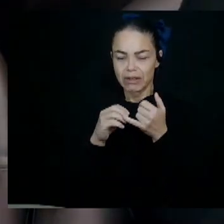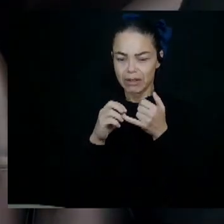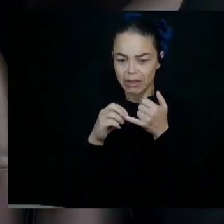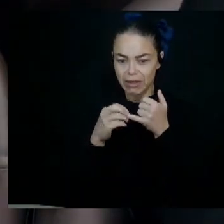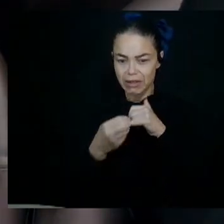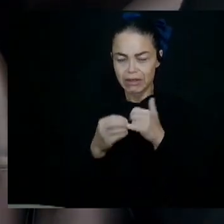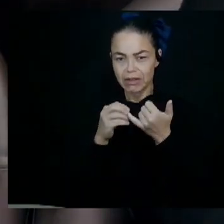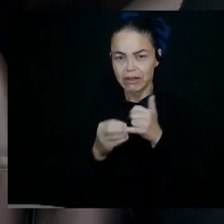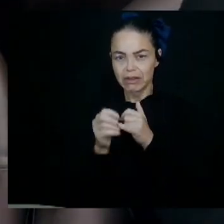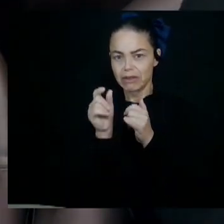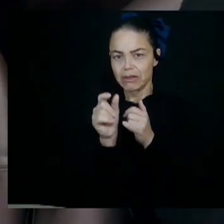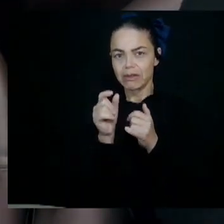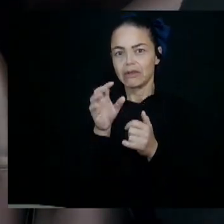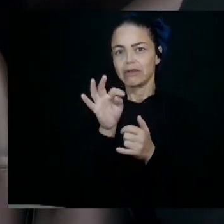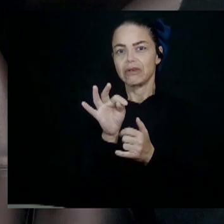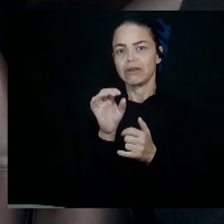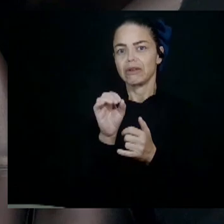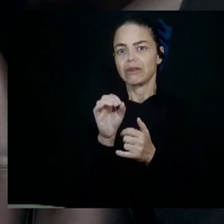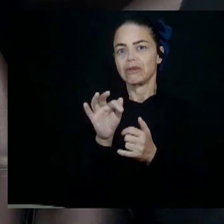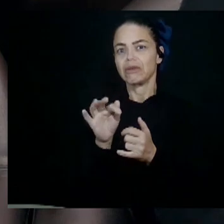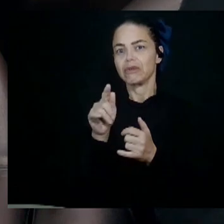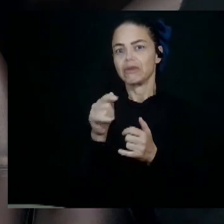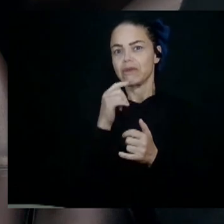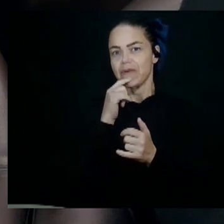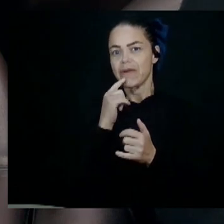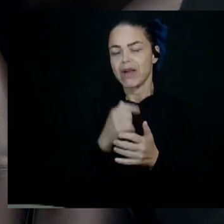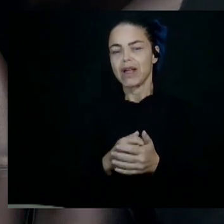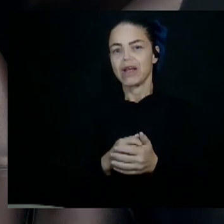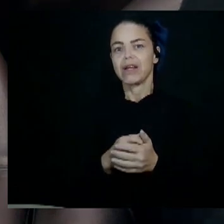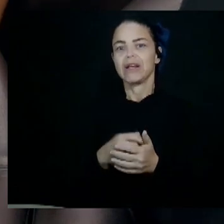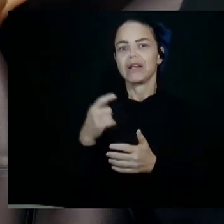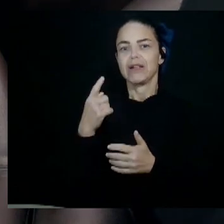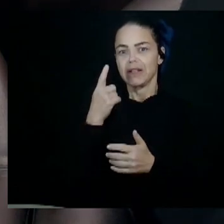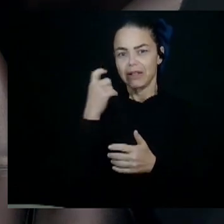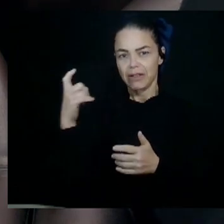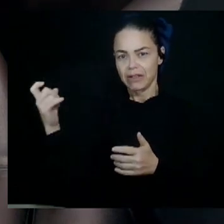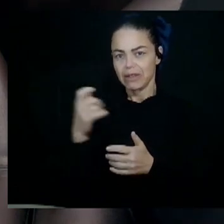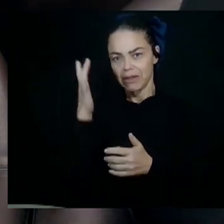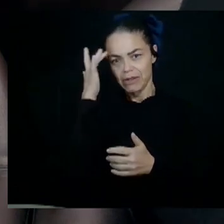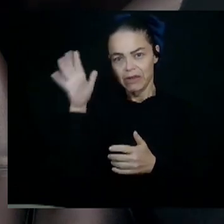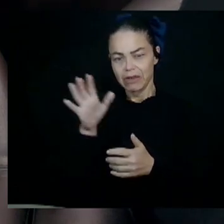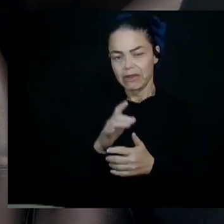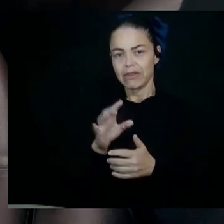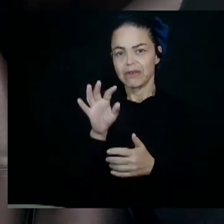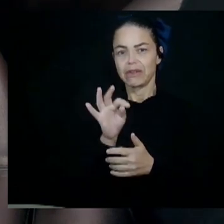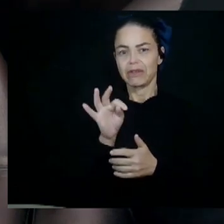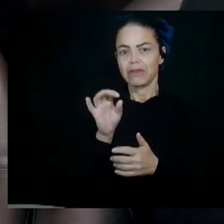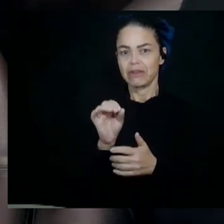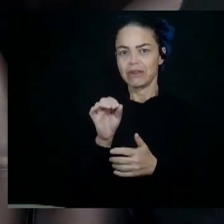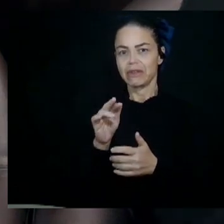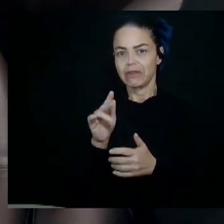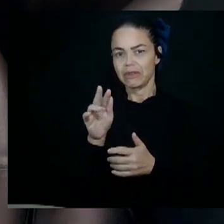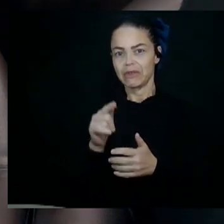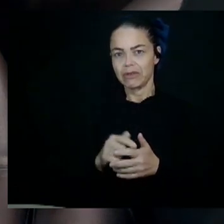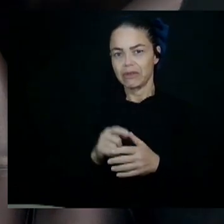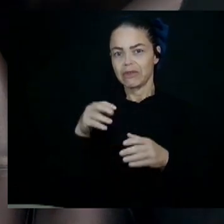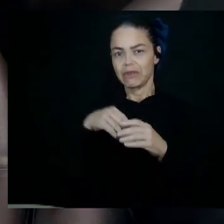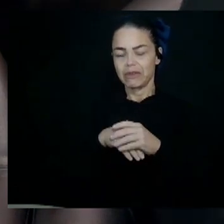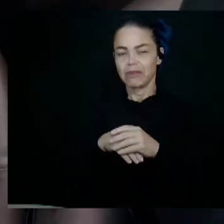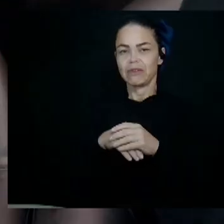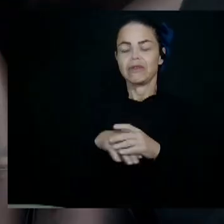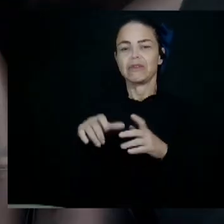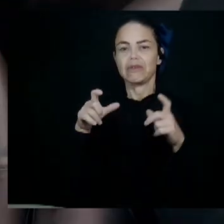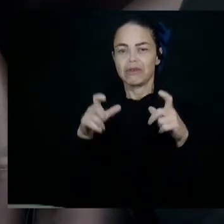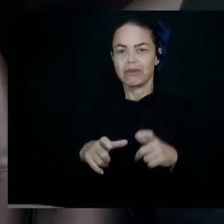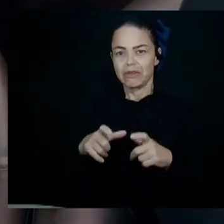quadradinho? Eu falei, é tofu. O mais interessante é que eles não sabem o que é tofu, mesmo eu estando inserida num ambiente onde tem